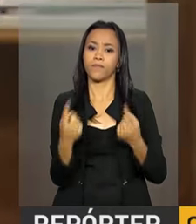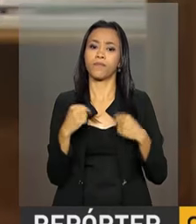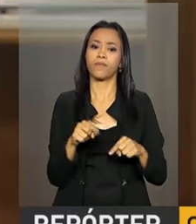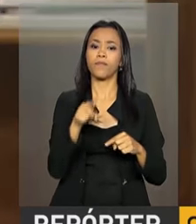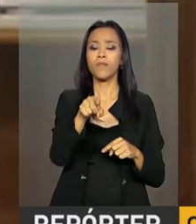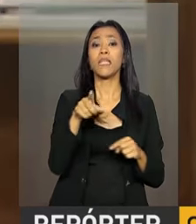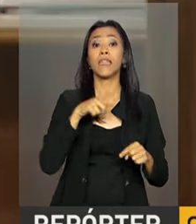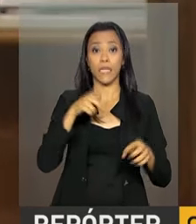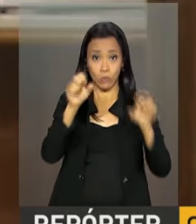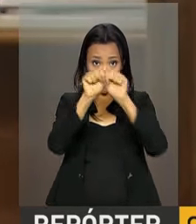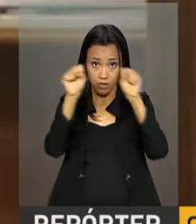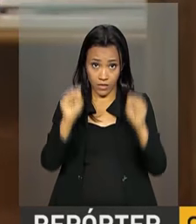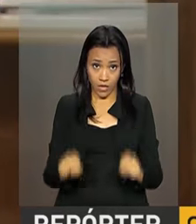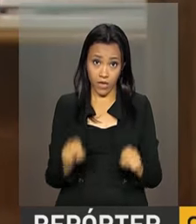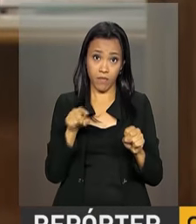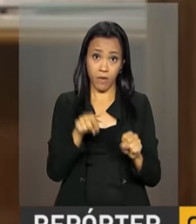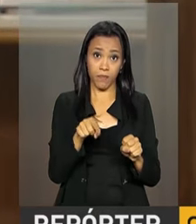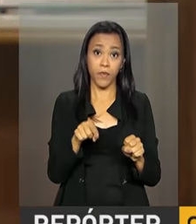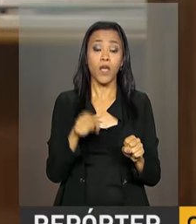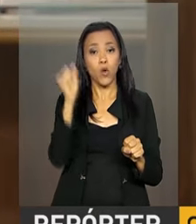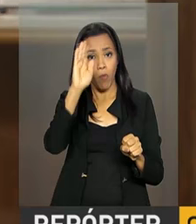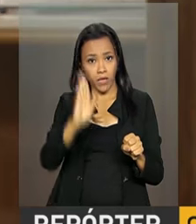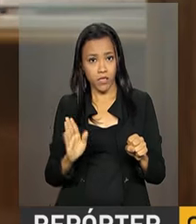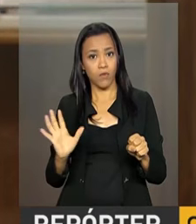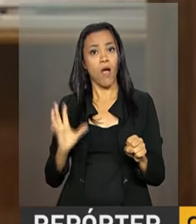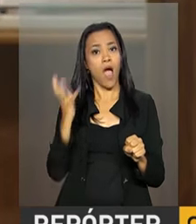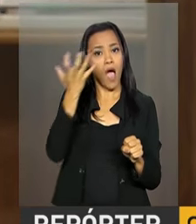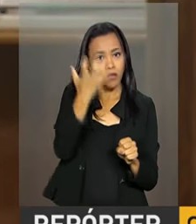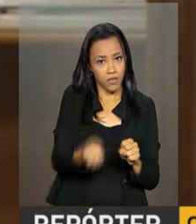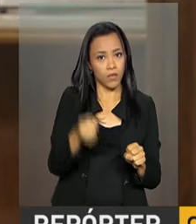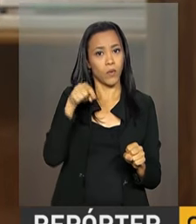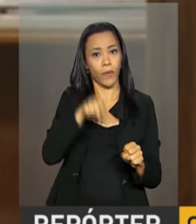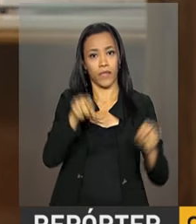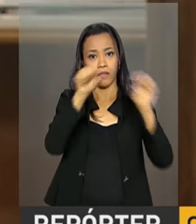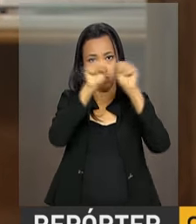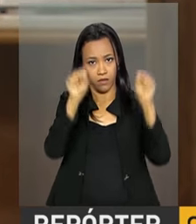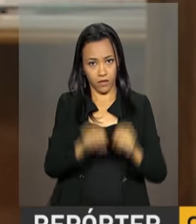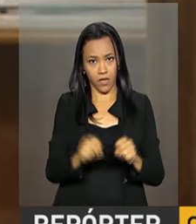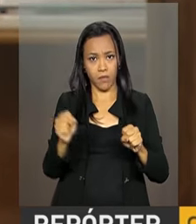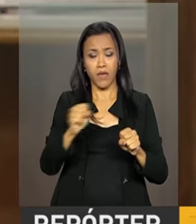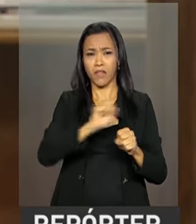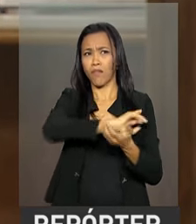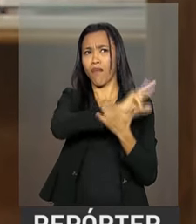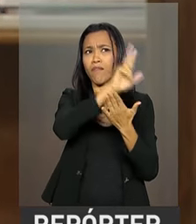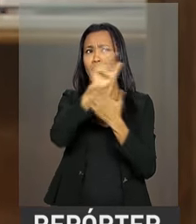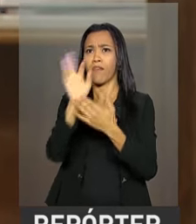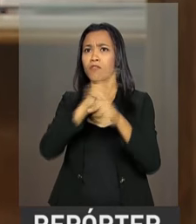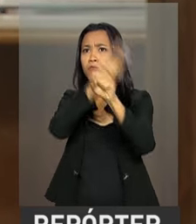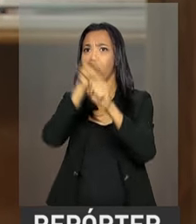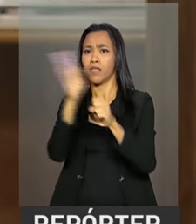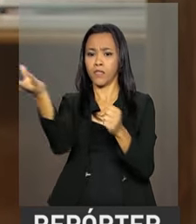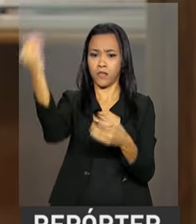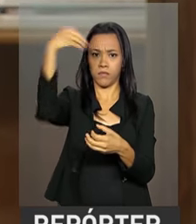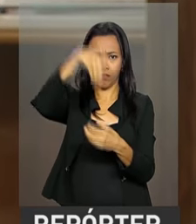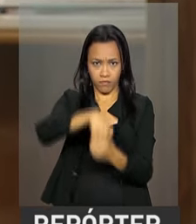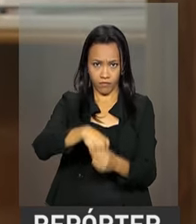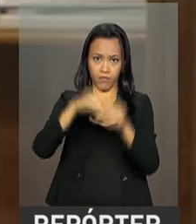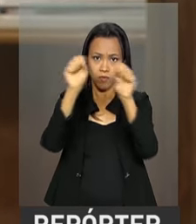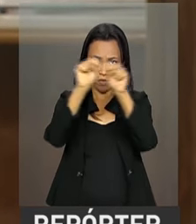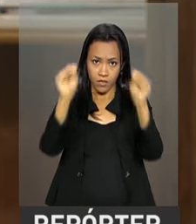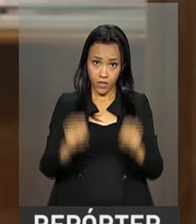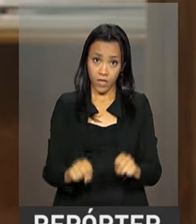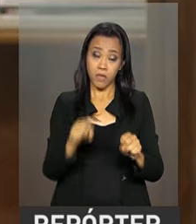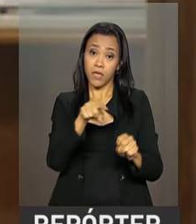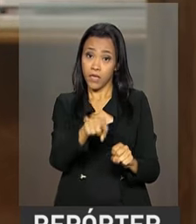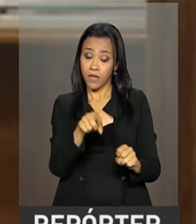IARC, ao qual o Brasil aderiu a partir de 2014, e esse sistema permite uma classificação ágil de